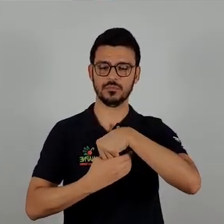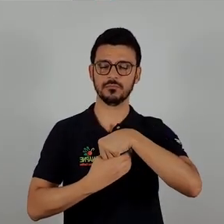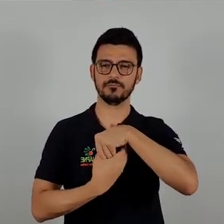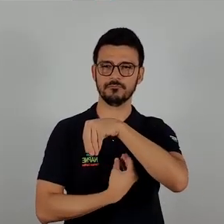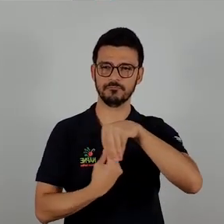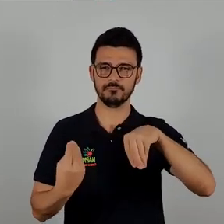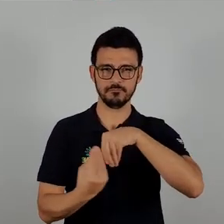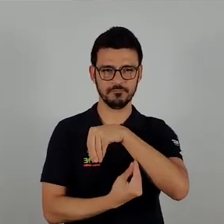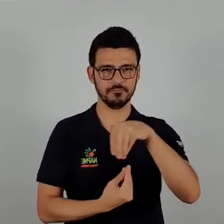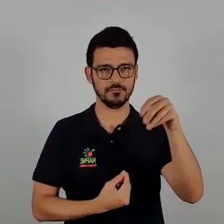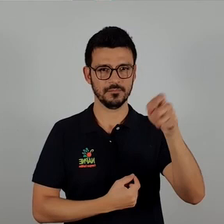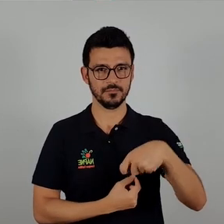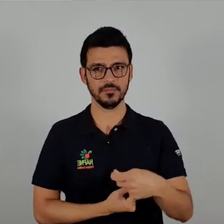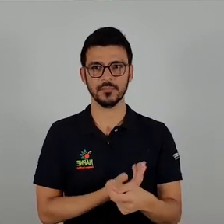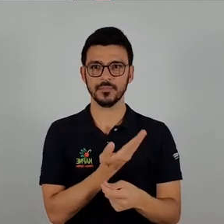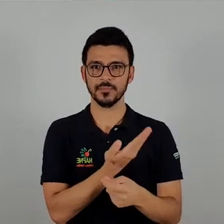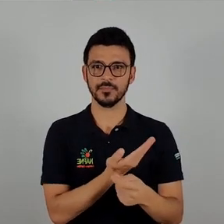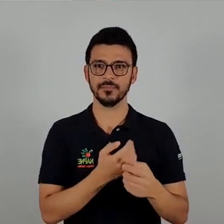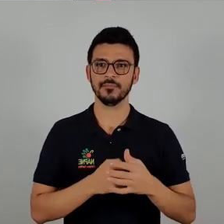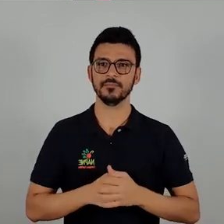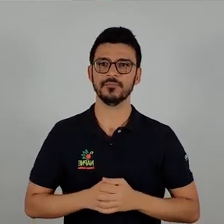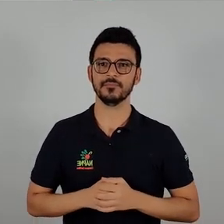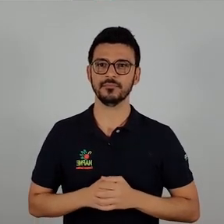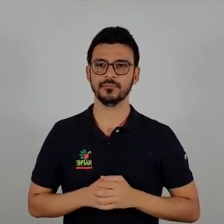usar bombinha. Volta à vida normal.